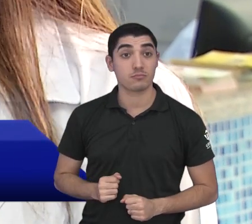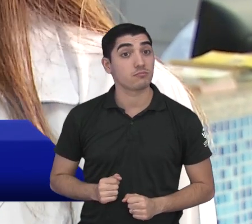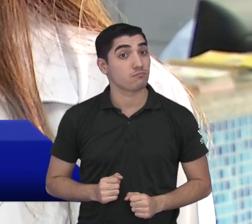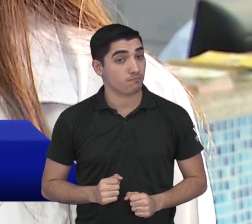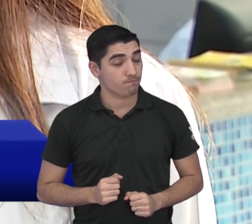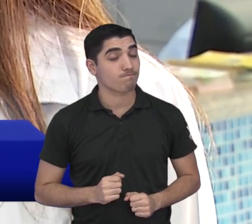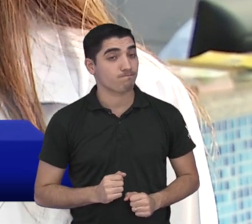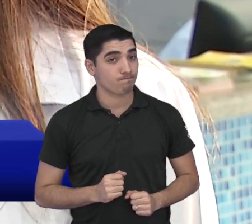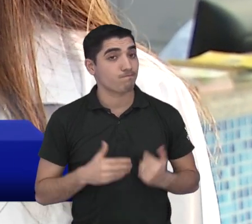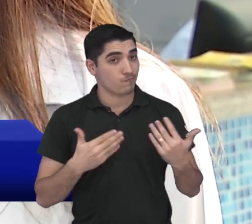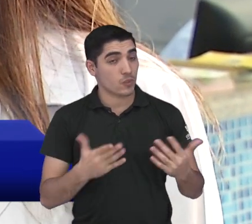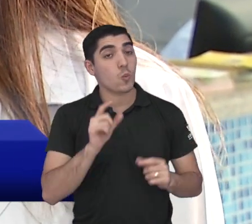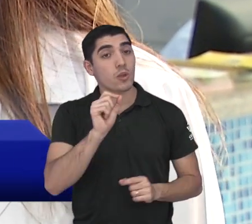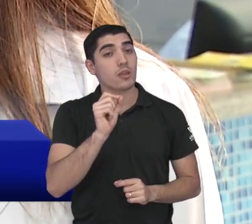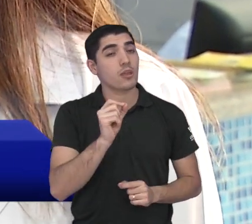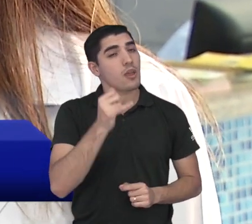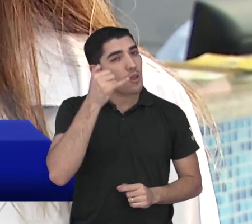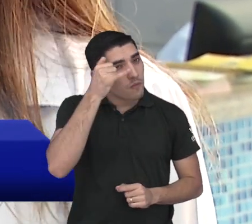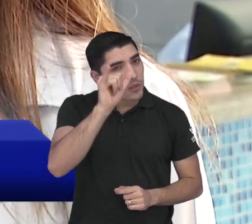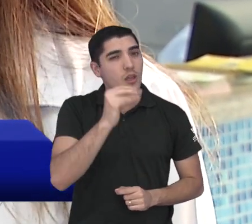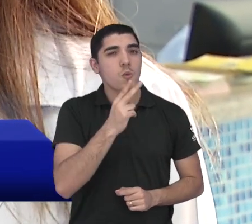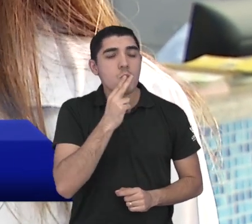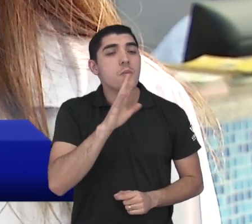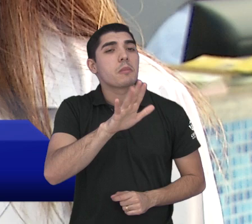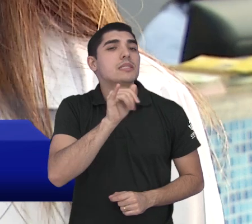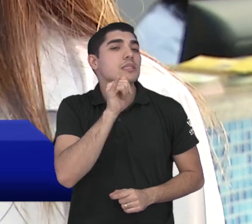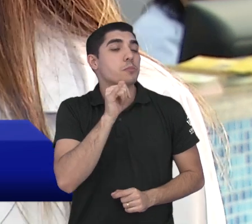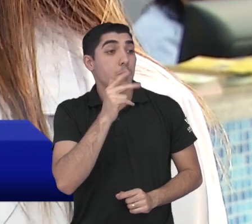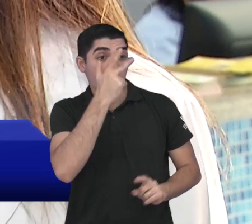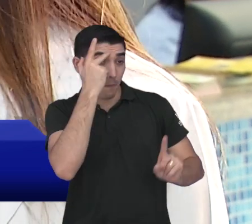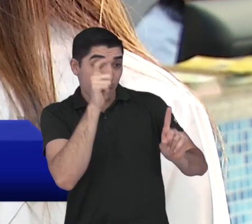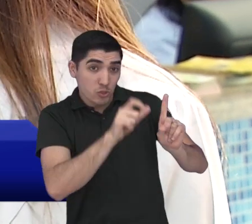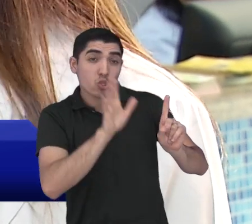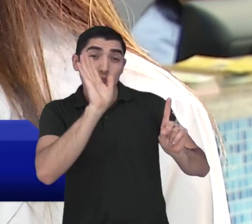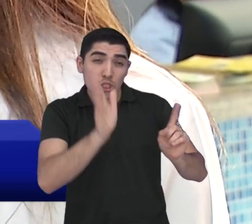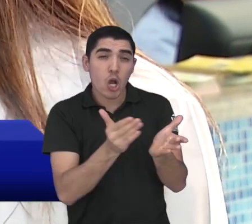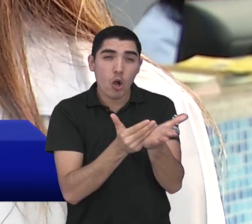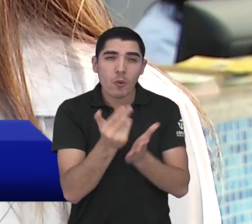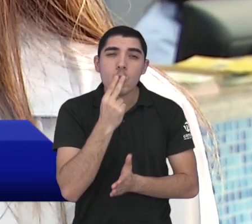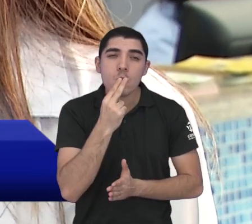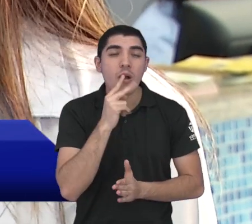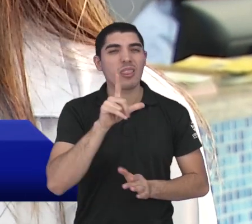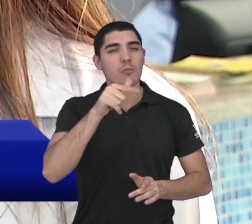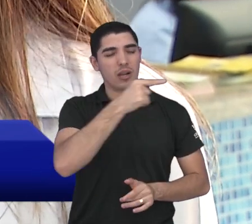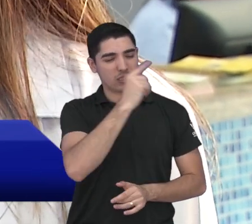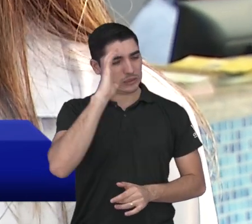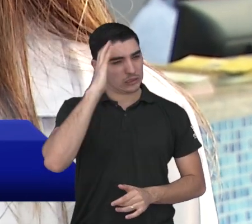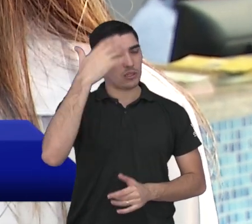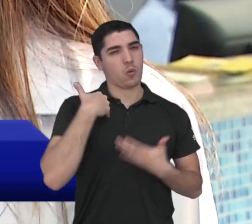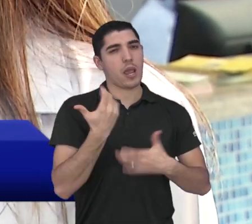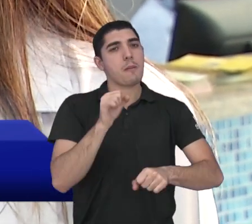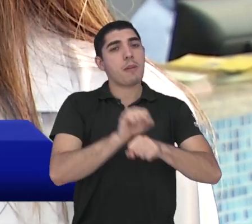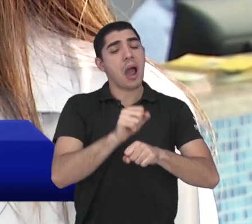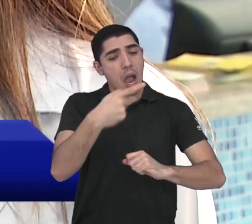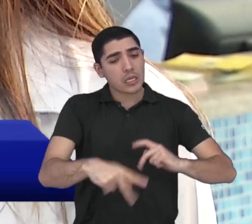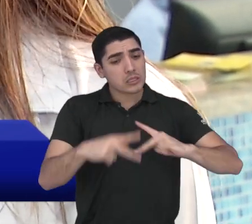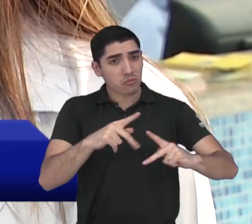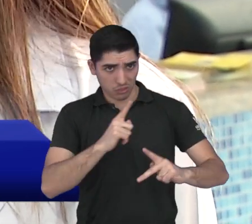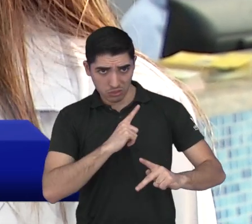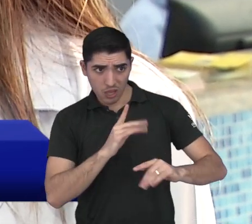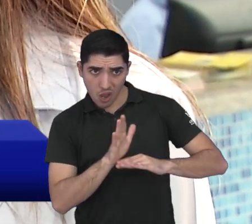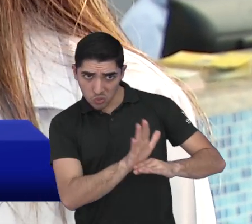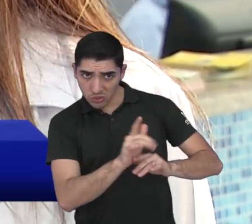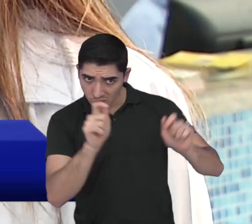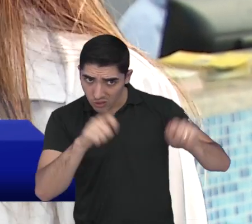tabaco. Doutora, a gente está vendo que o melhor é não começar, né? Mas quem já fuma e deseja parar, São José oferece o que